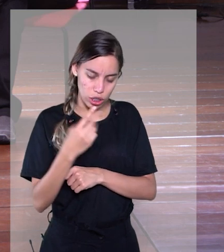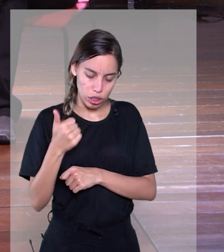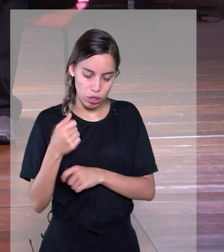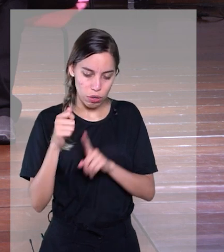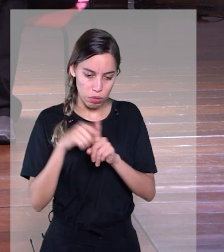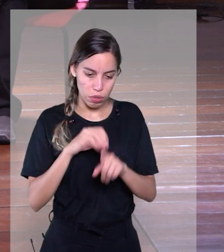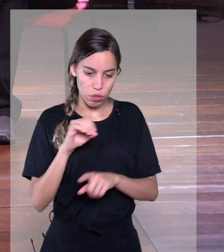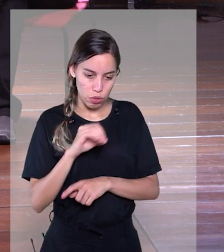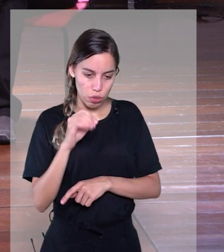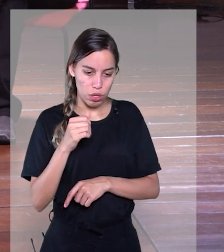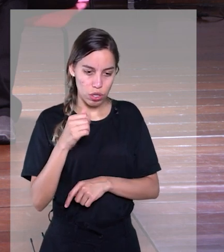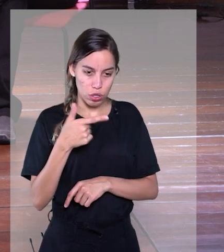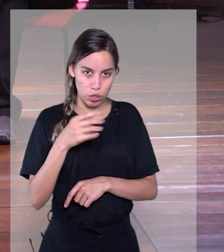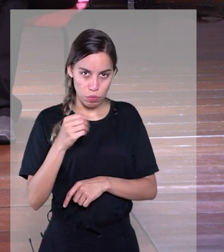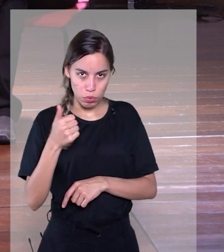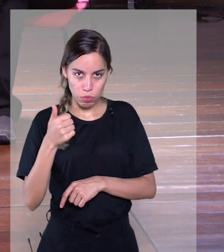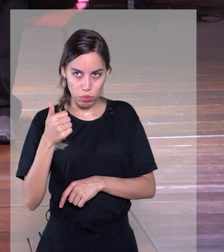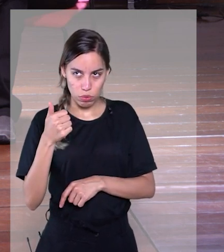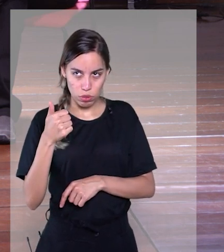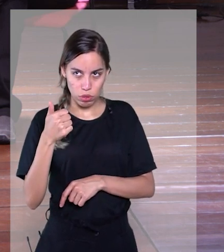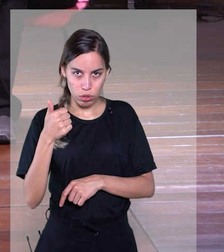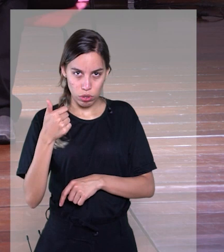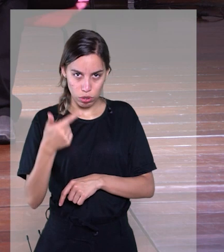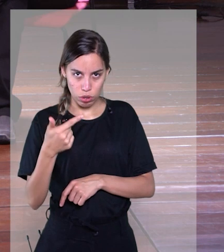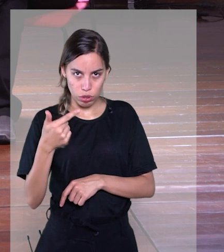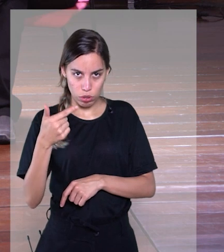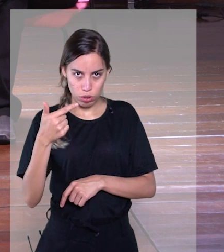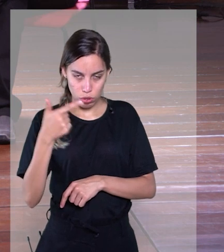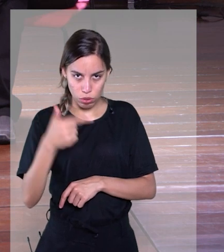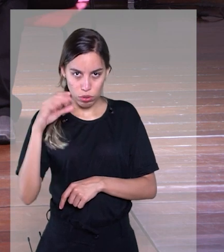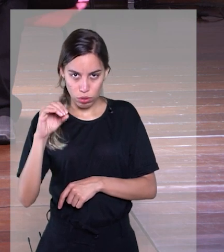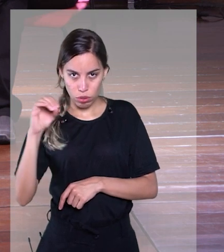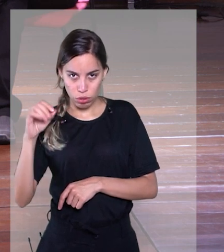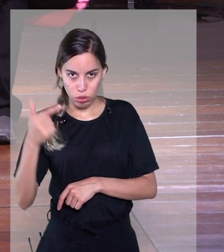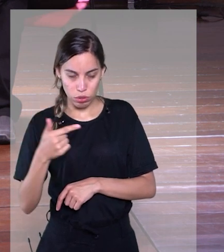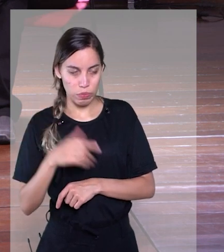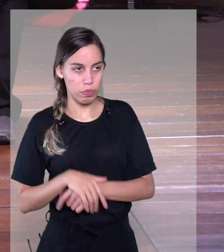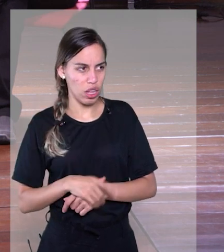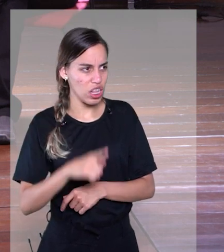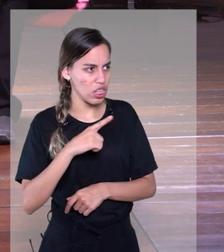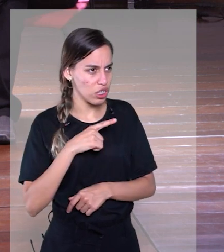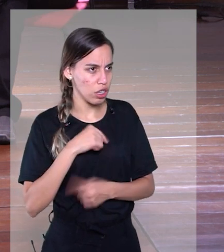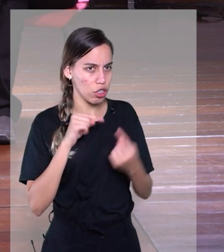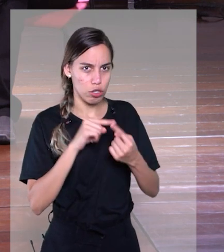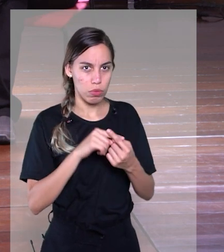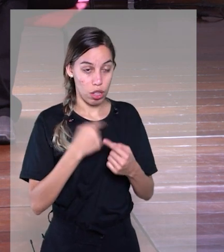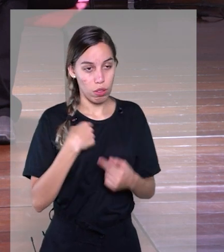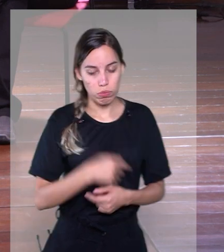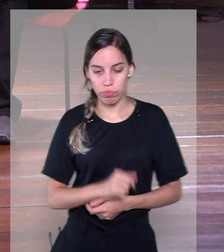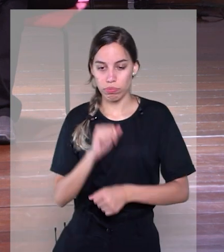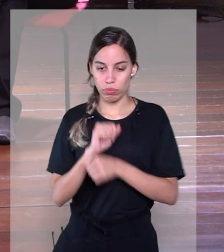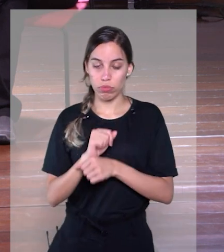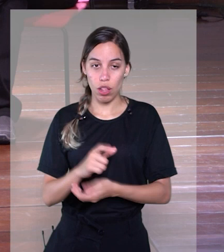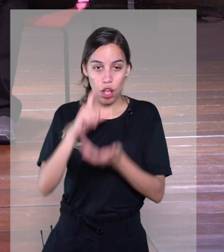por ocasião do centenário do Carlos, e eu comecei a tirar fotos das pessoas tirando fotos. Eu devo ter, assim, sei lá, 20 mil fotos de pessoas tirando